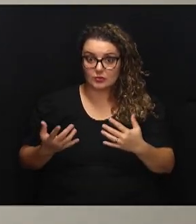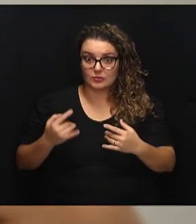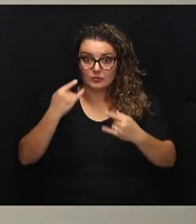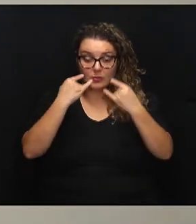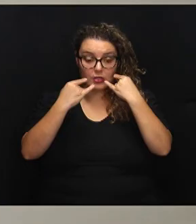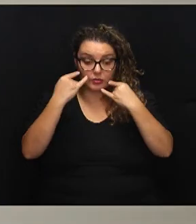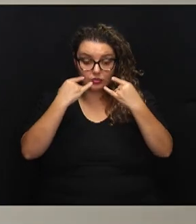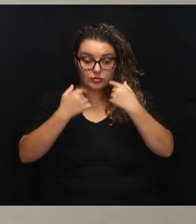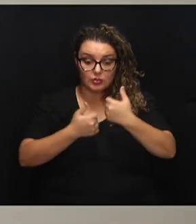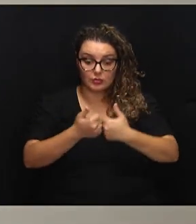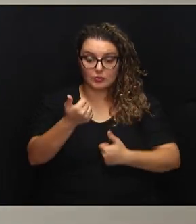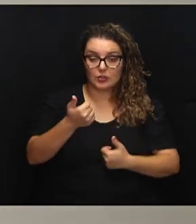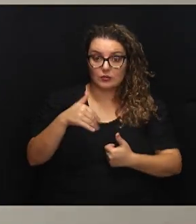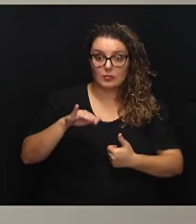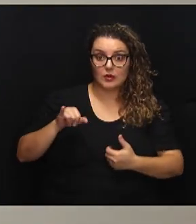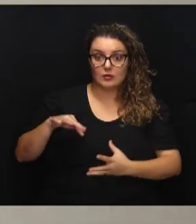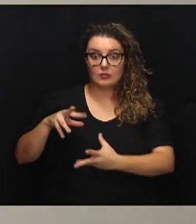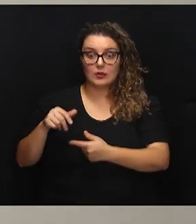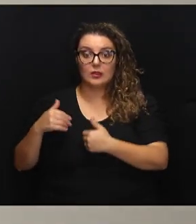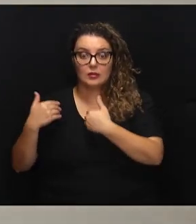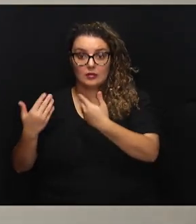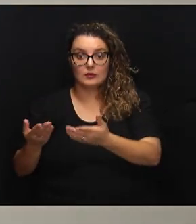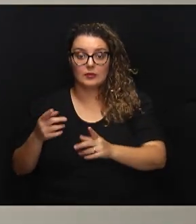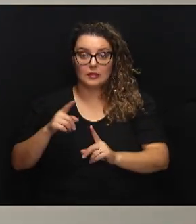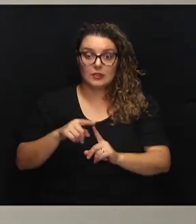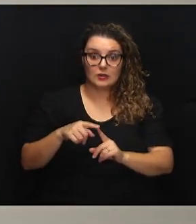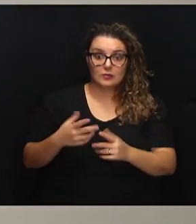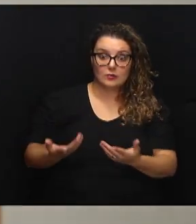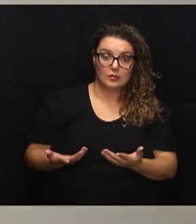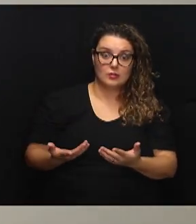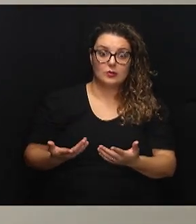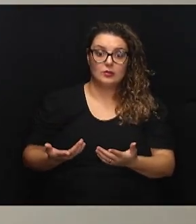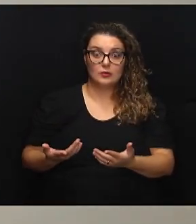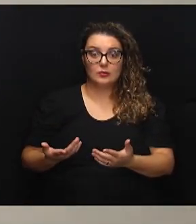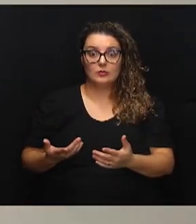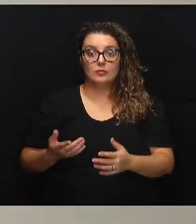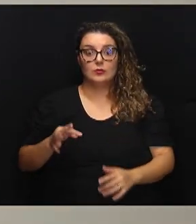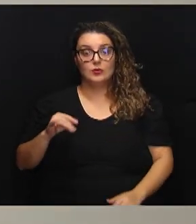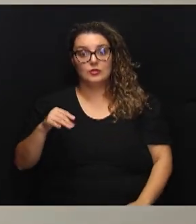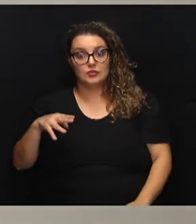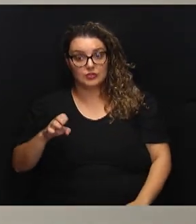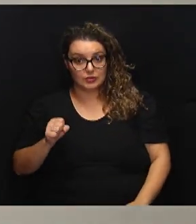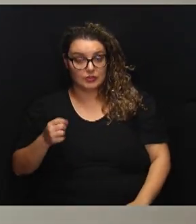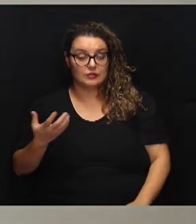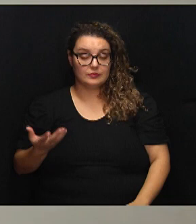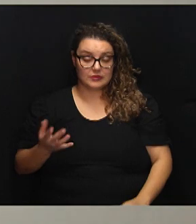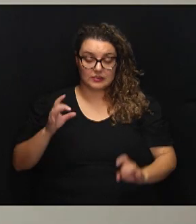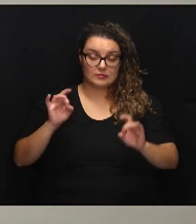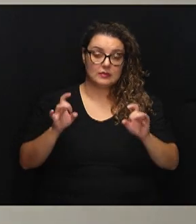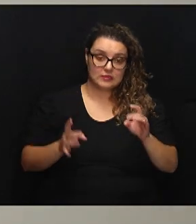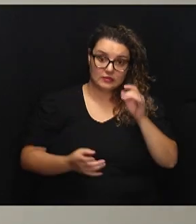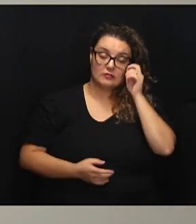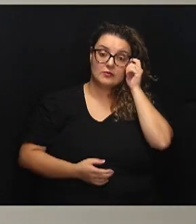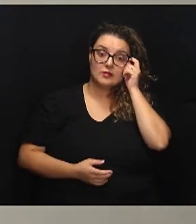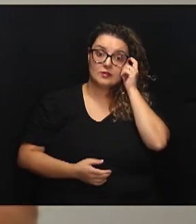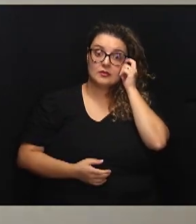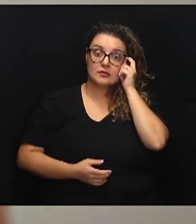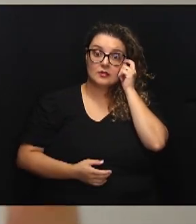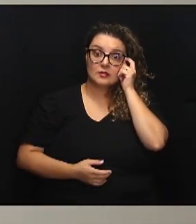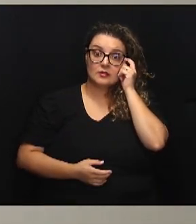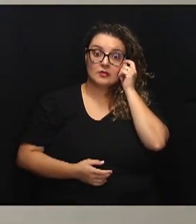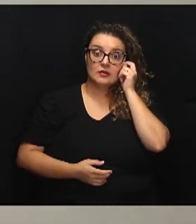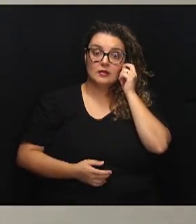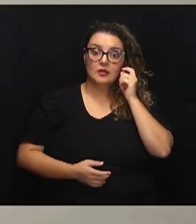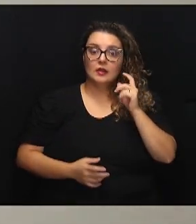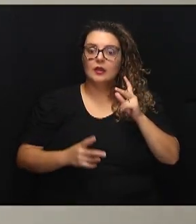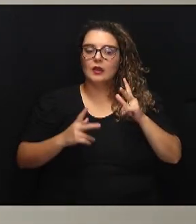está vindo mais esse interesse por outras modalidades, até mesmo por times estrangeiros, né, é como